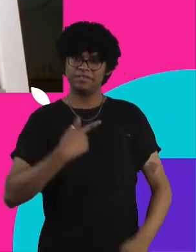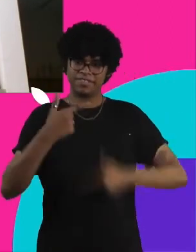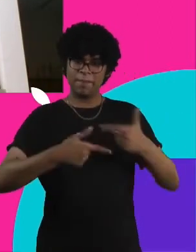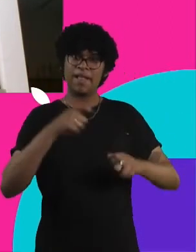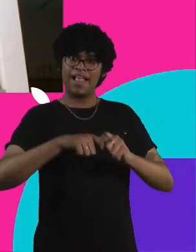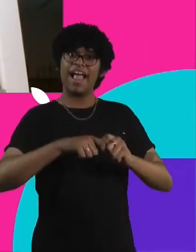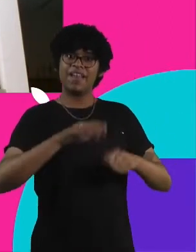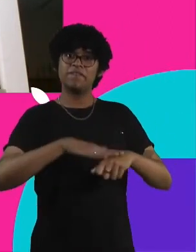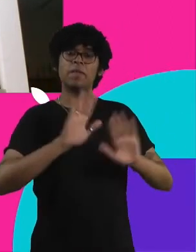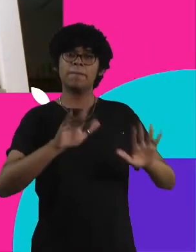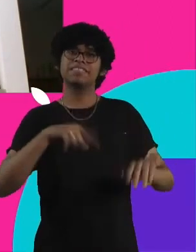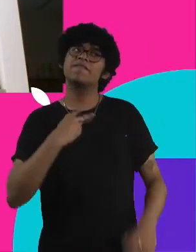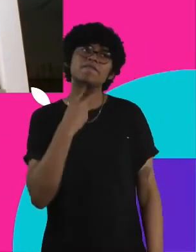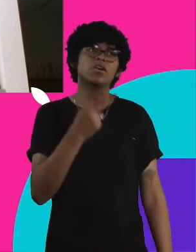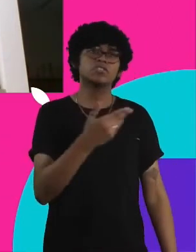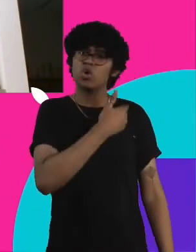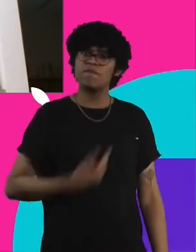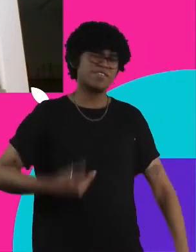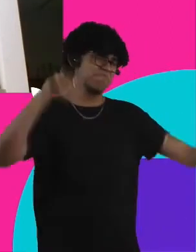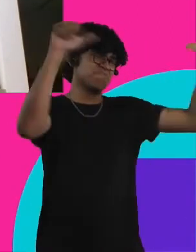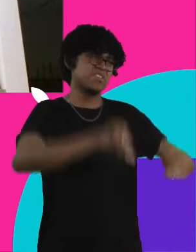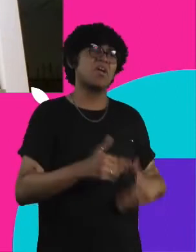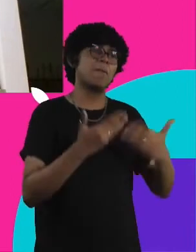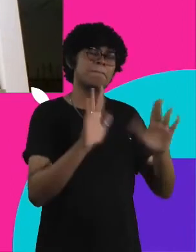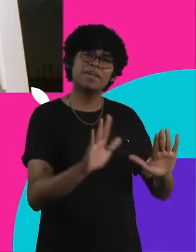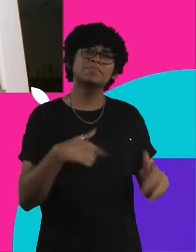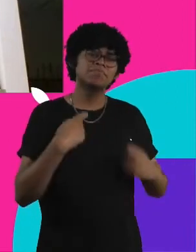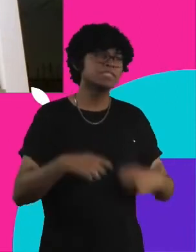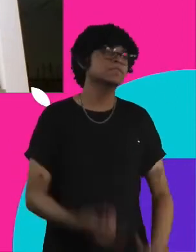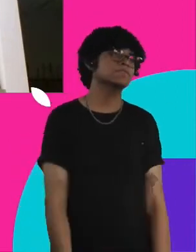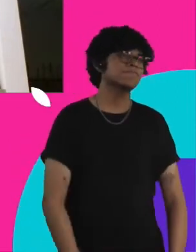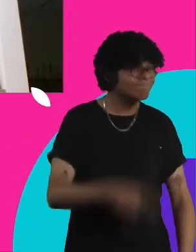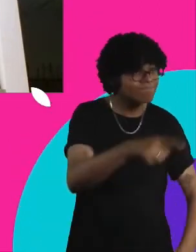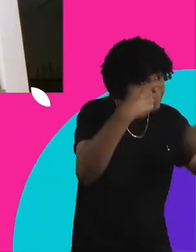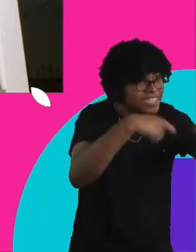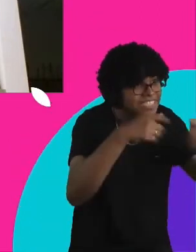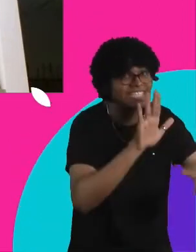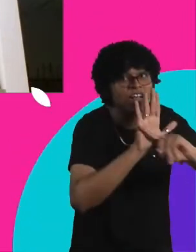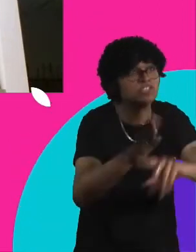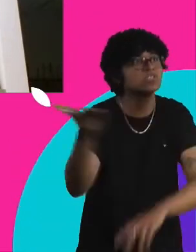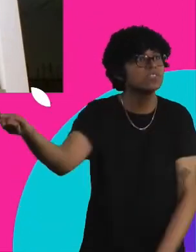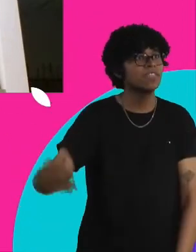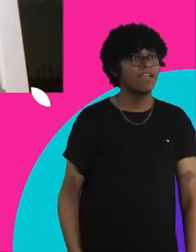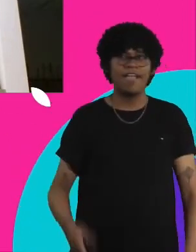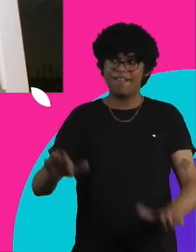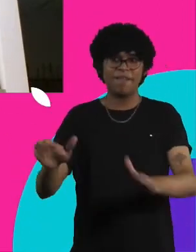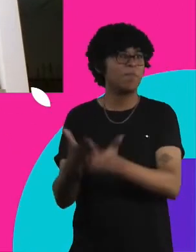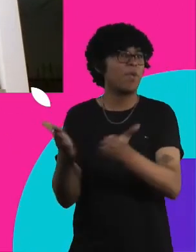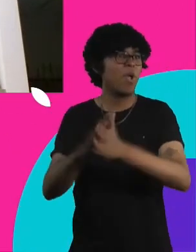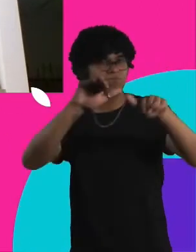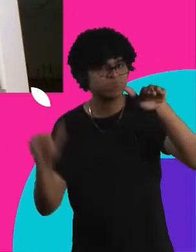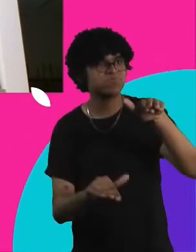governo pior que a gente tem, mas a gente tem que ser a voz que vai lá e fala, vocês têm que ajudar quem está em situação de vulnerabilidade.